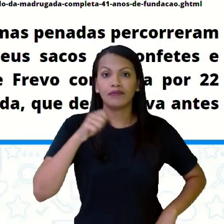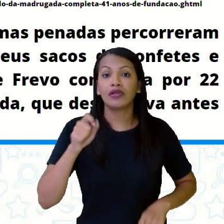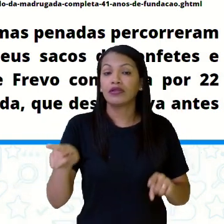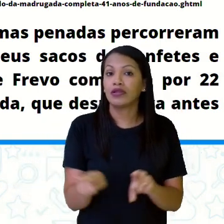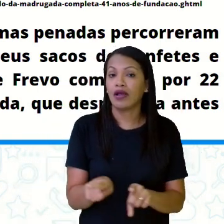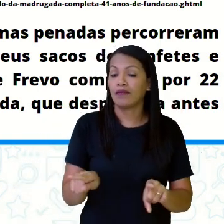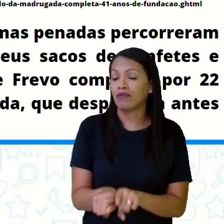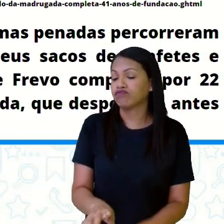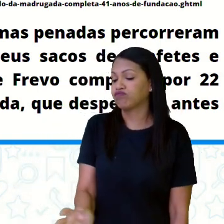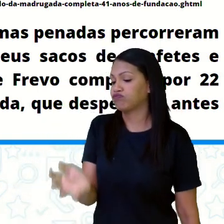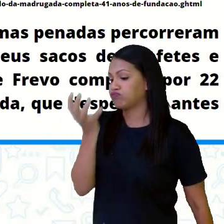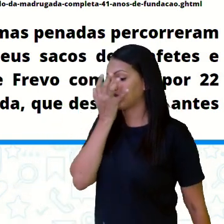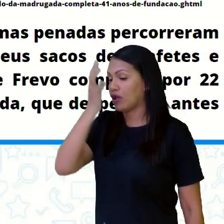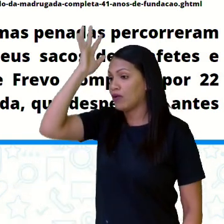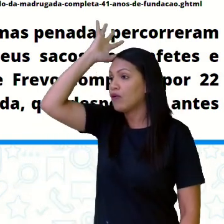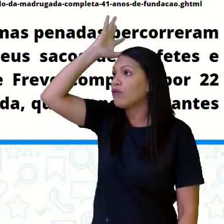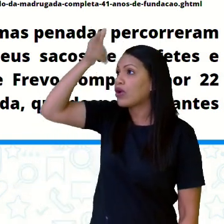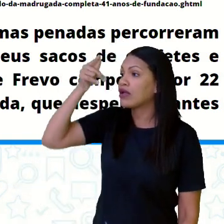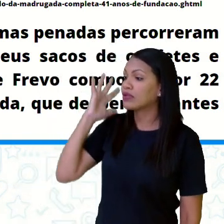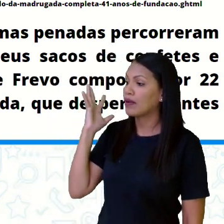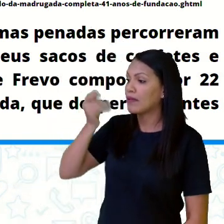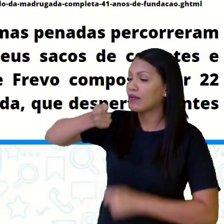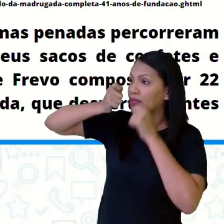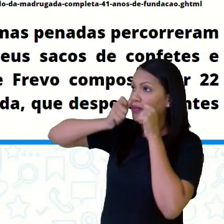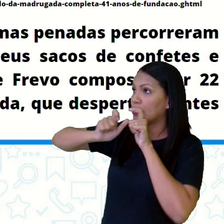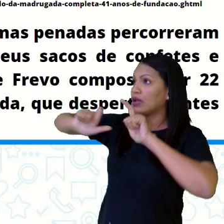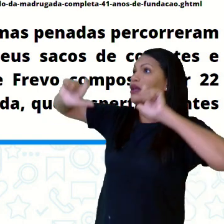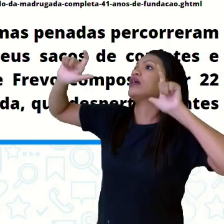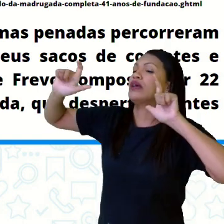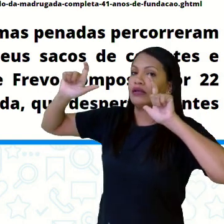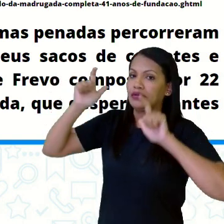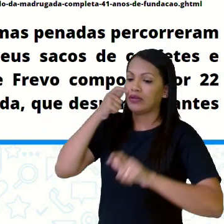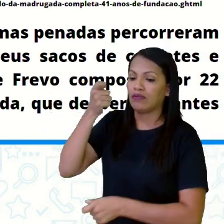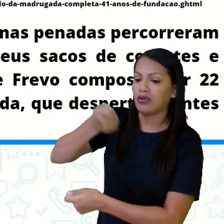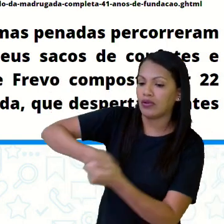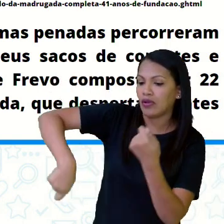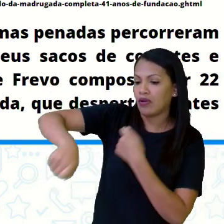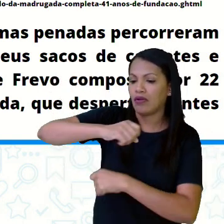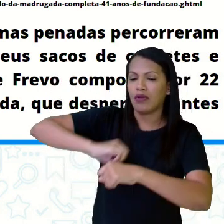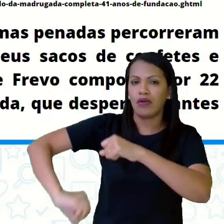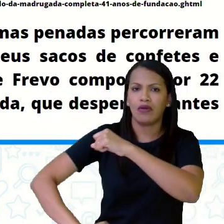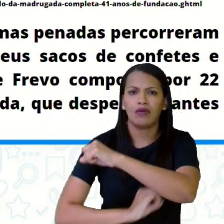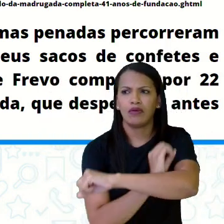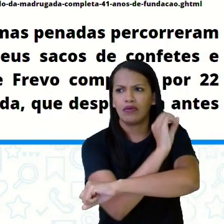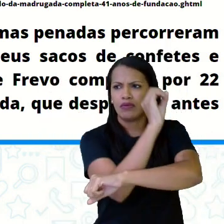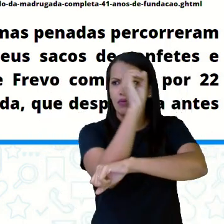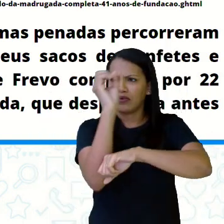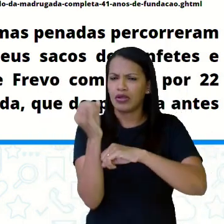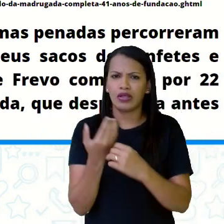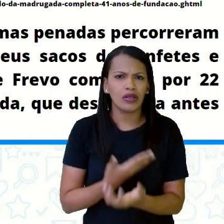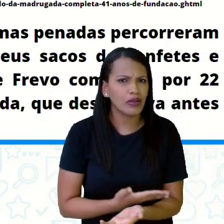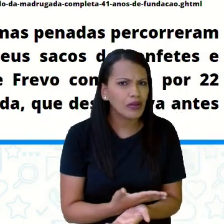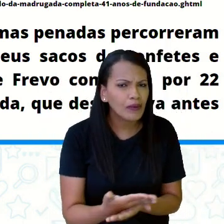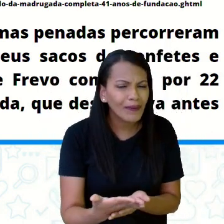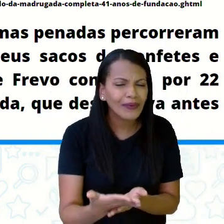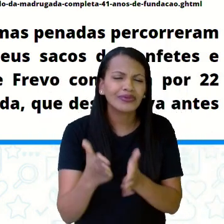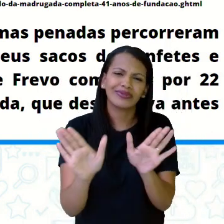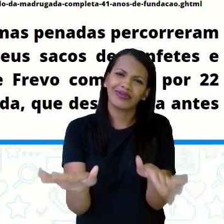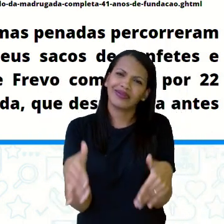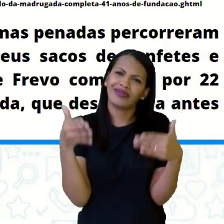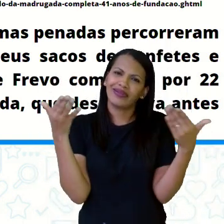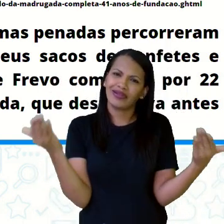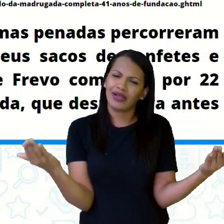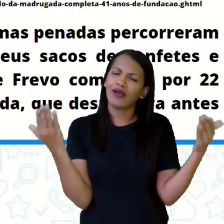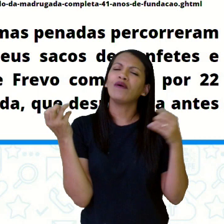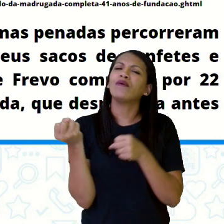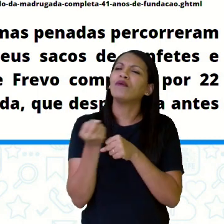Madrugada, que despertava antes do comércio ao nascer do sol. Eu não poderia começar, claro,